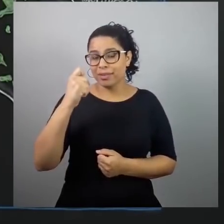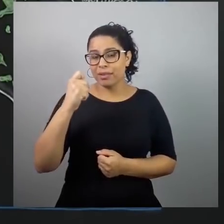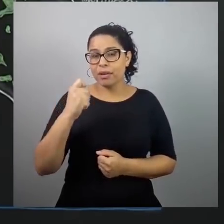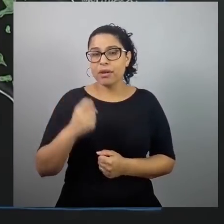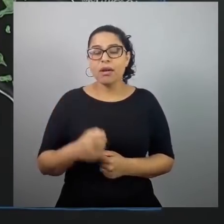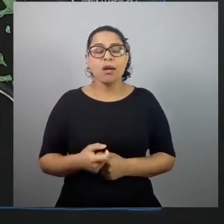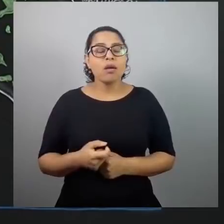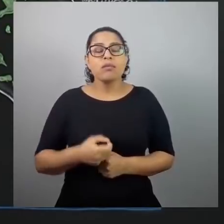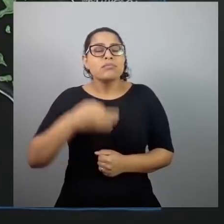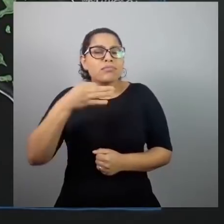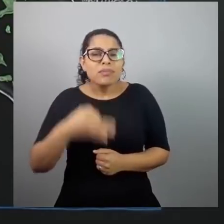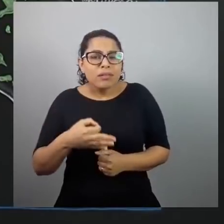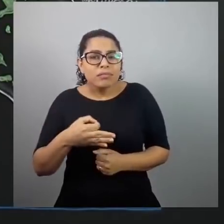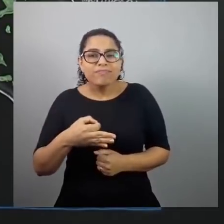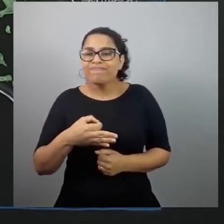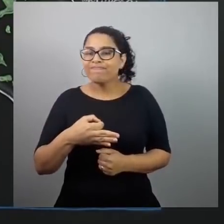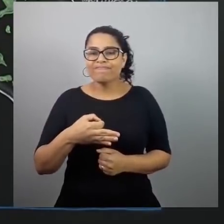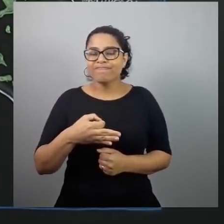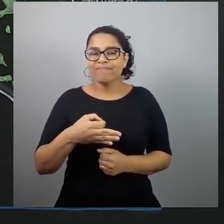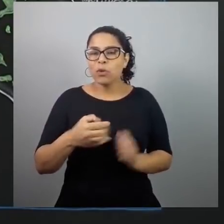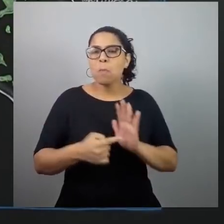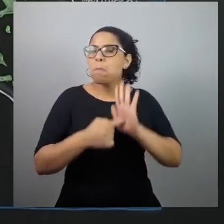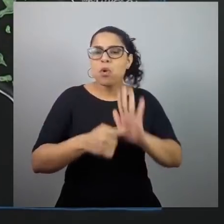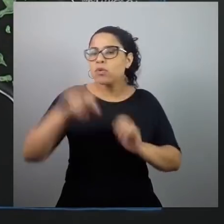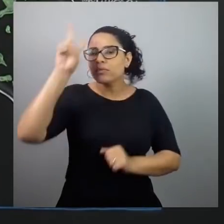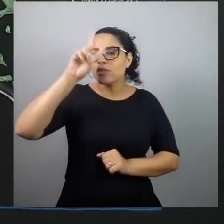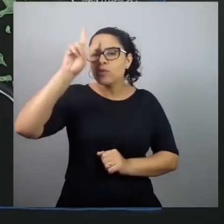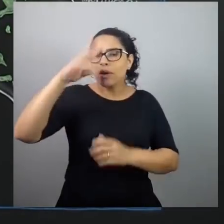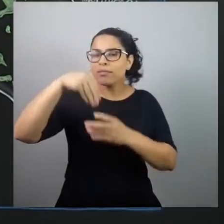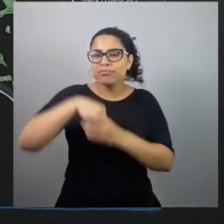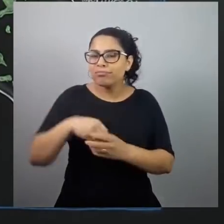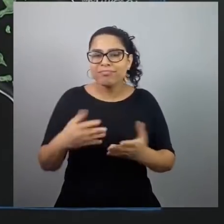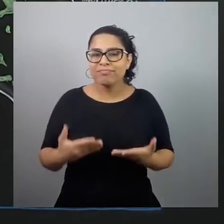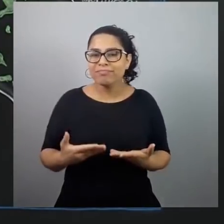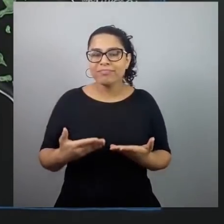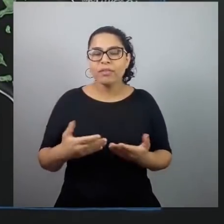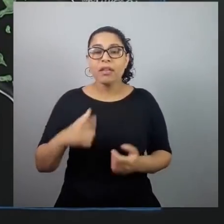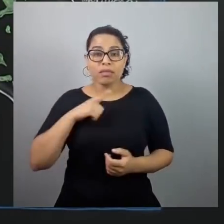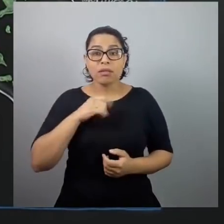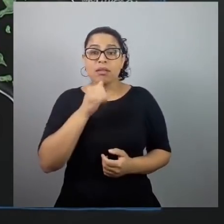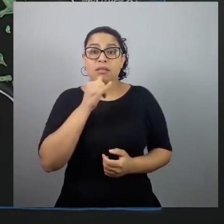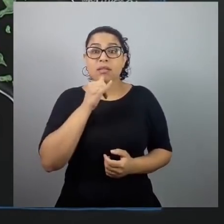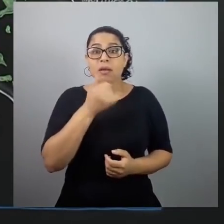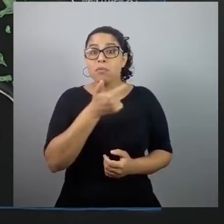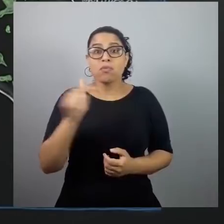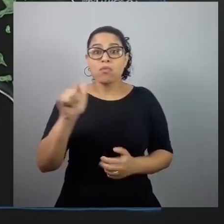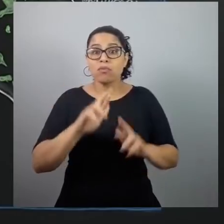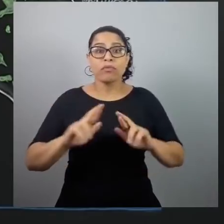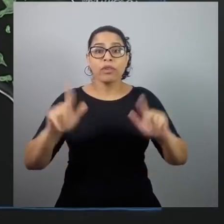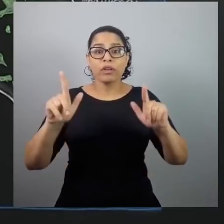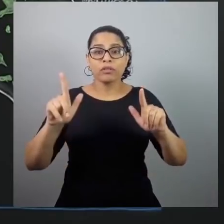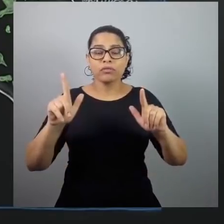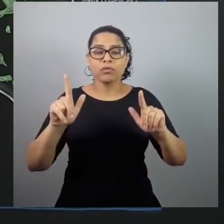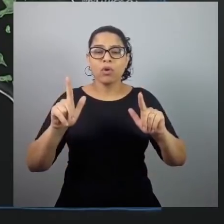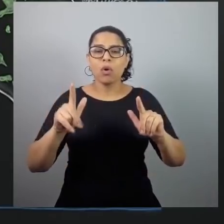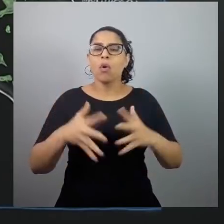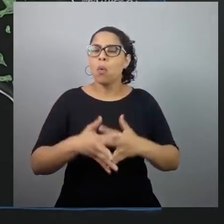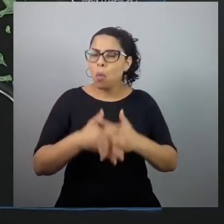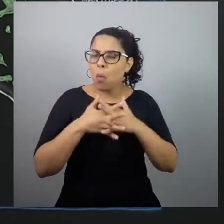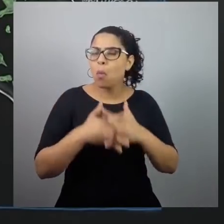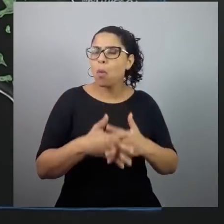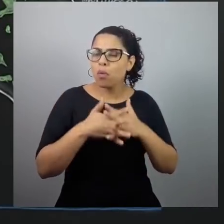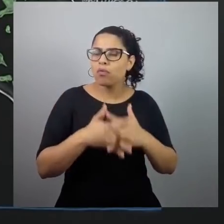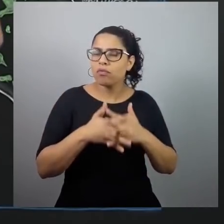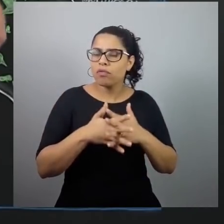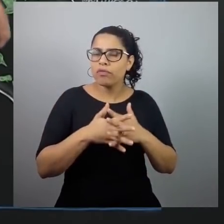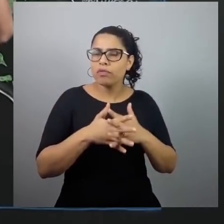não corresponde ao que a história nos mostra, né? A gente tem muitos exemplos de conflitos étnicos e de violência